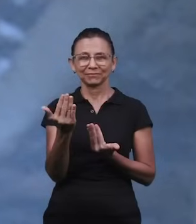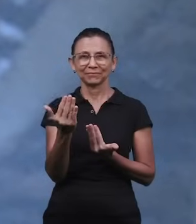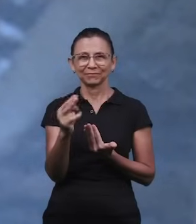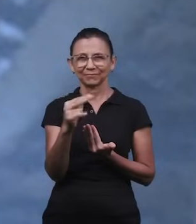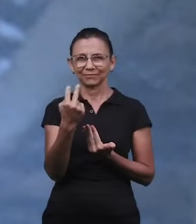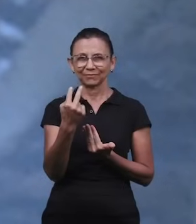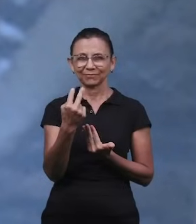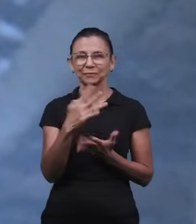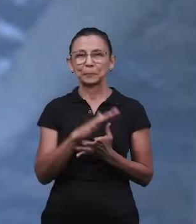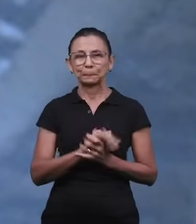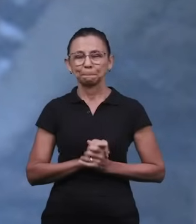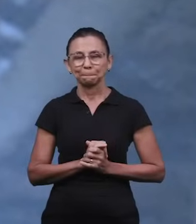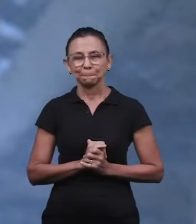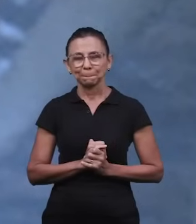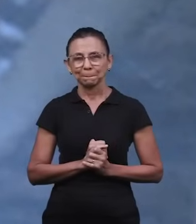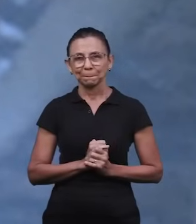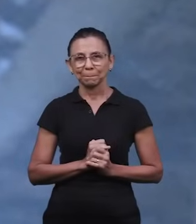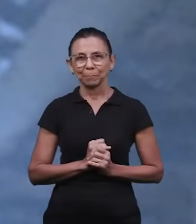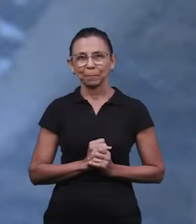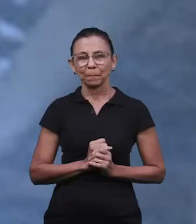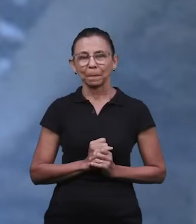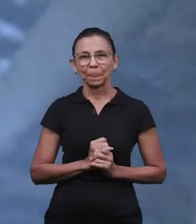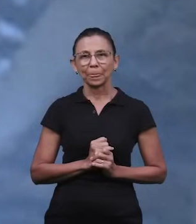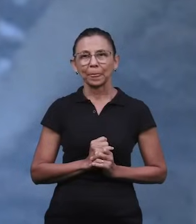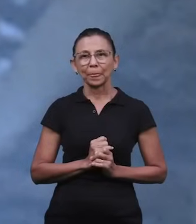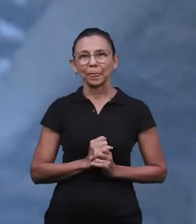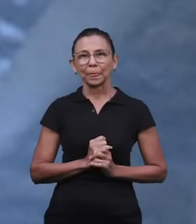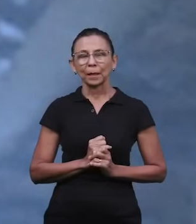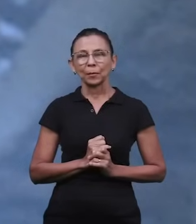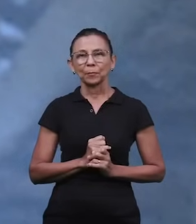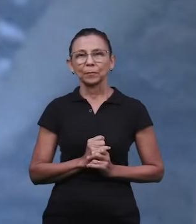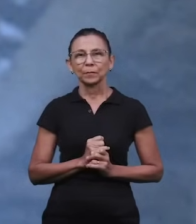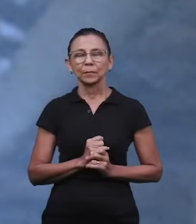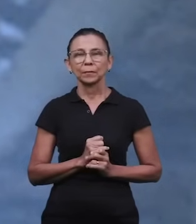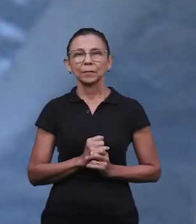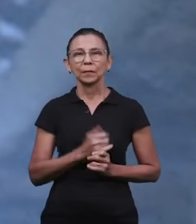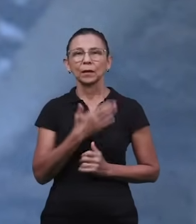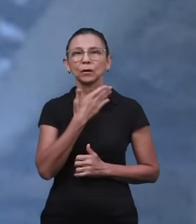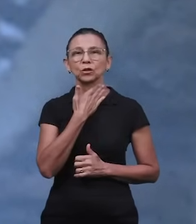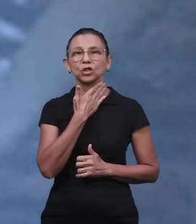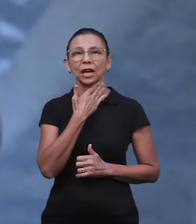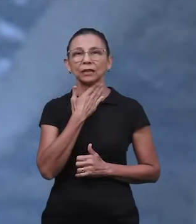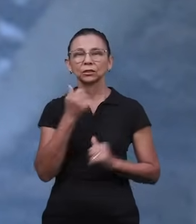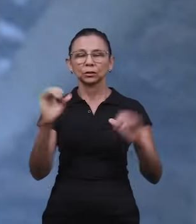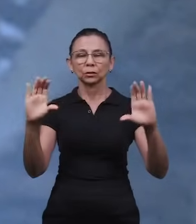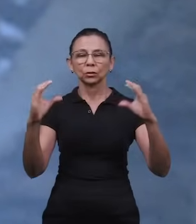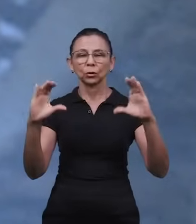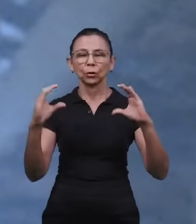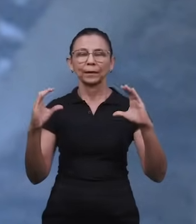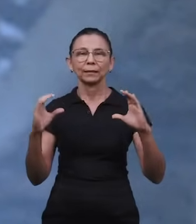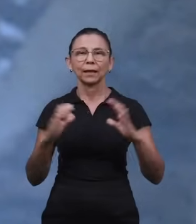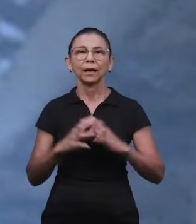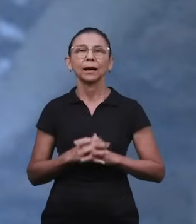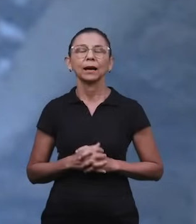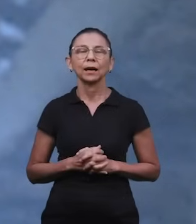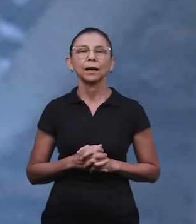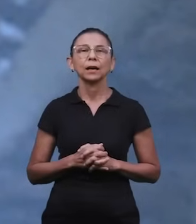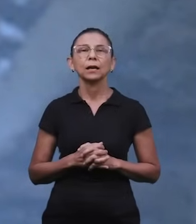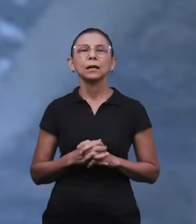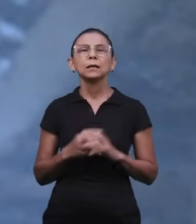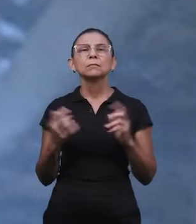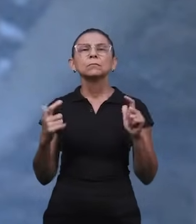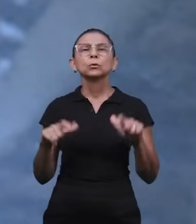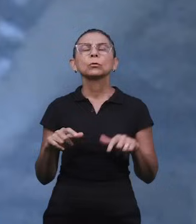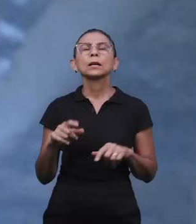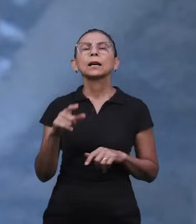chegou até aqui com a gente, é o seguinte, faz um comentário. O chat está aberto, vai lá, entra no chat, faz um comentário, fala de onde